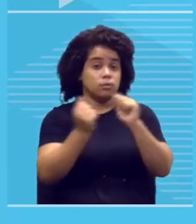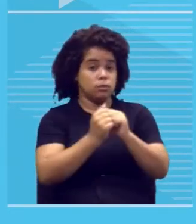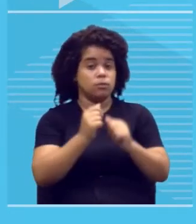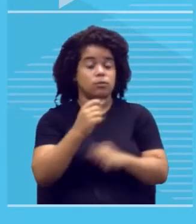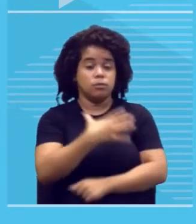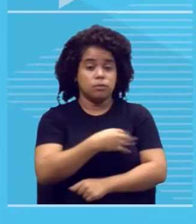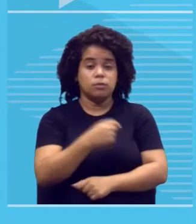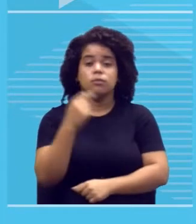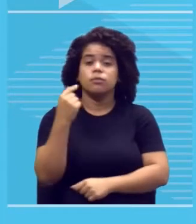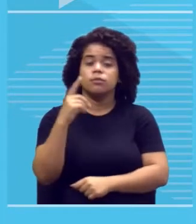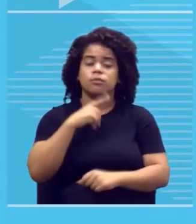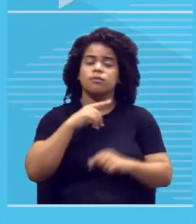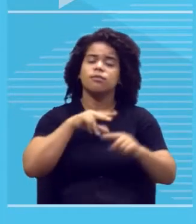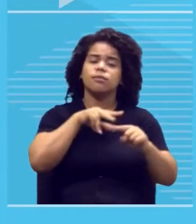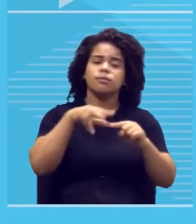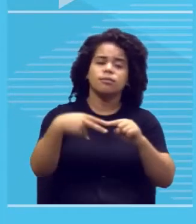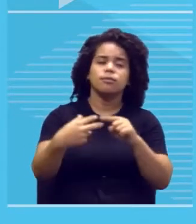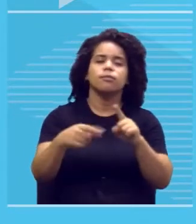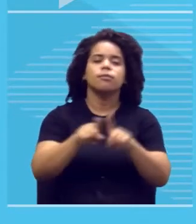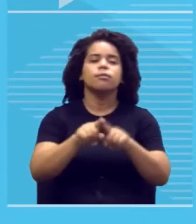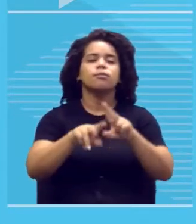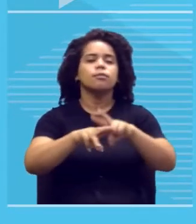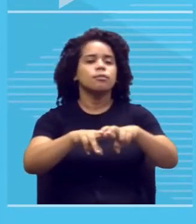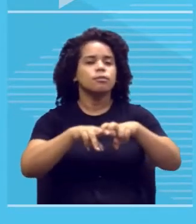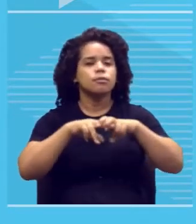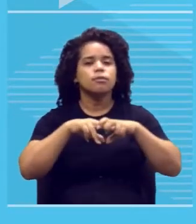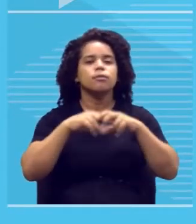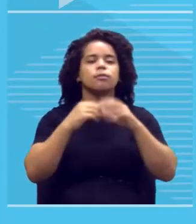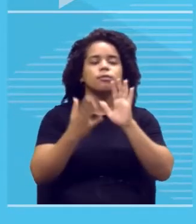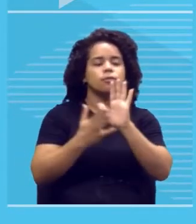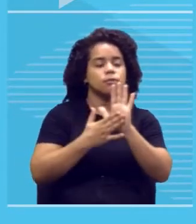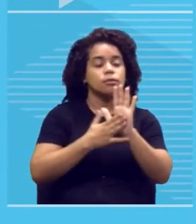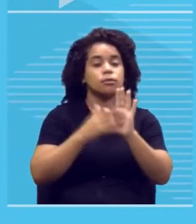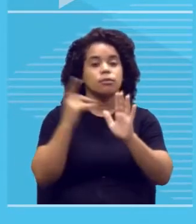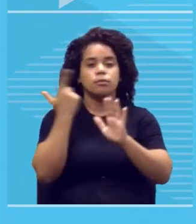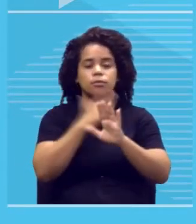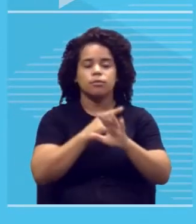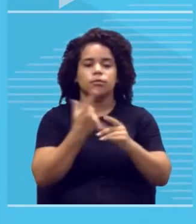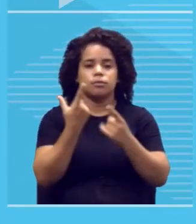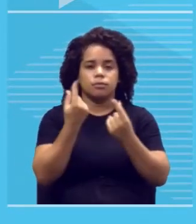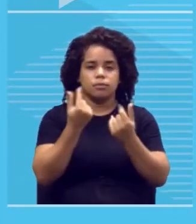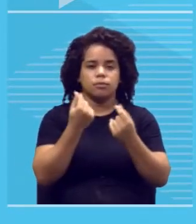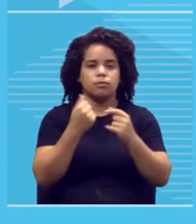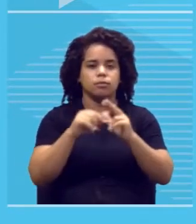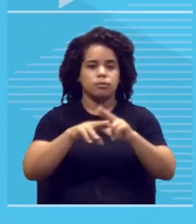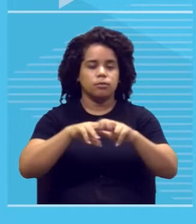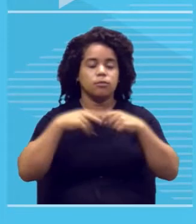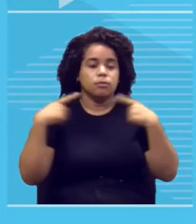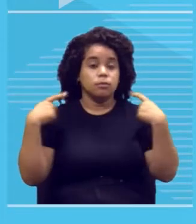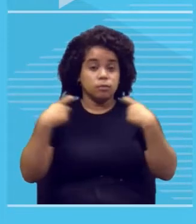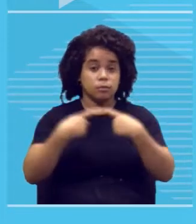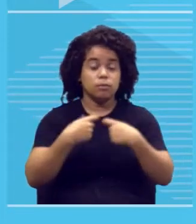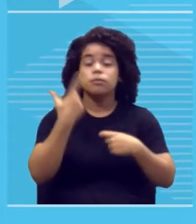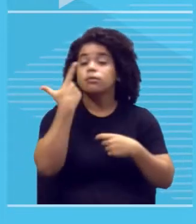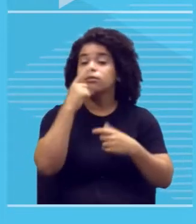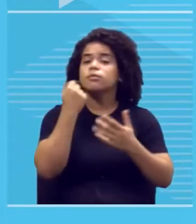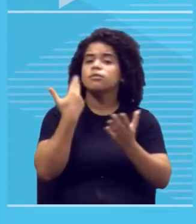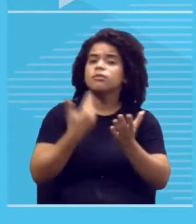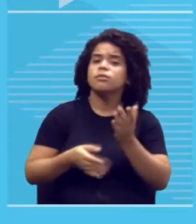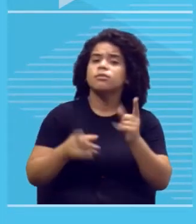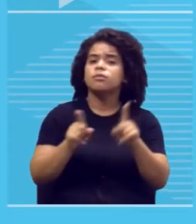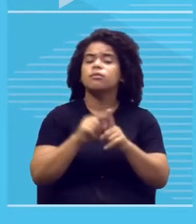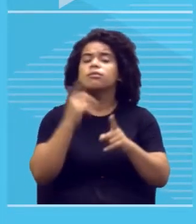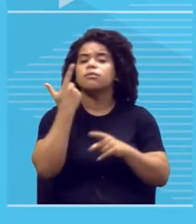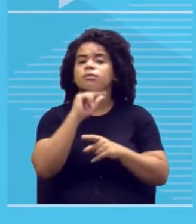as causas e consequências dessa proposta de lucrar com a guerra certo quem quem perde quem ganha